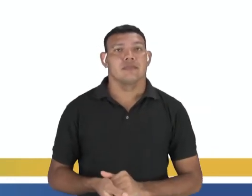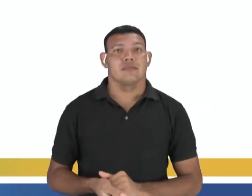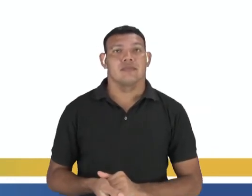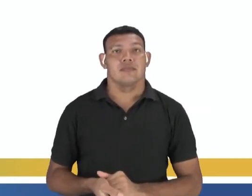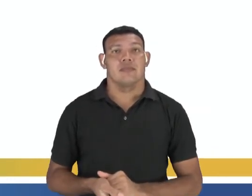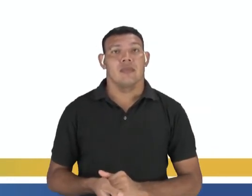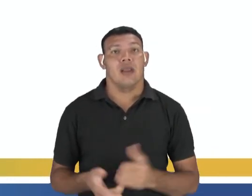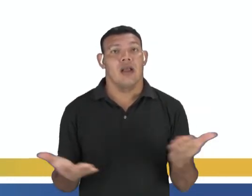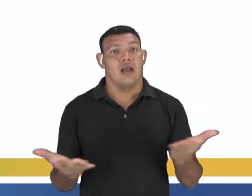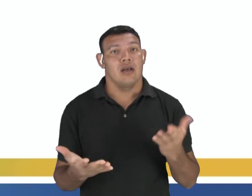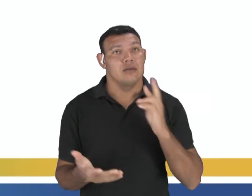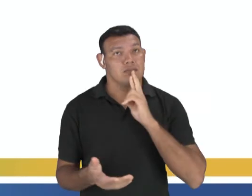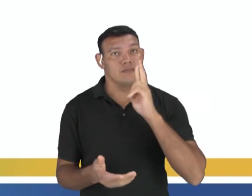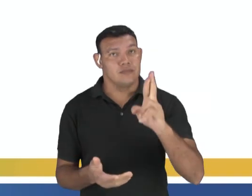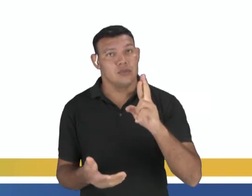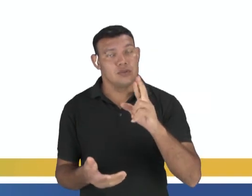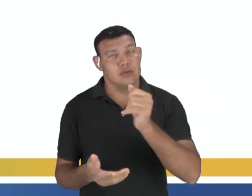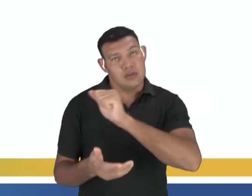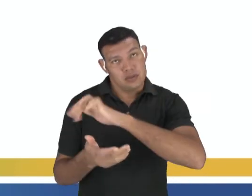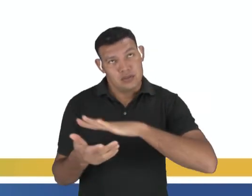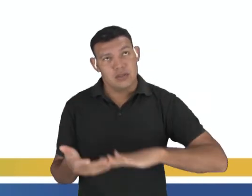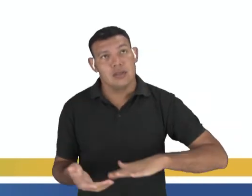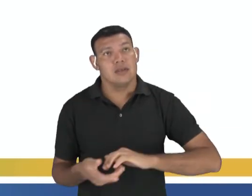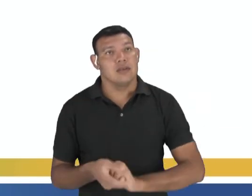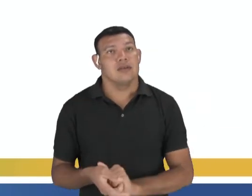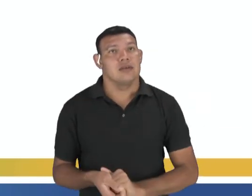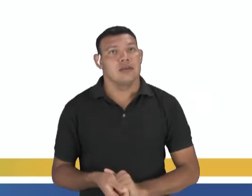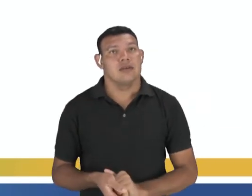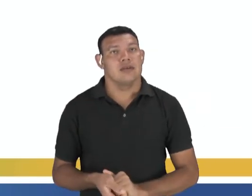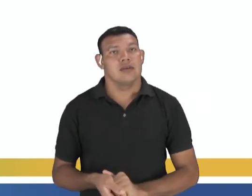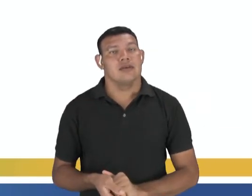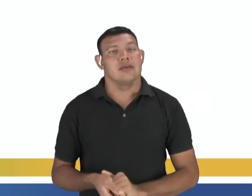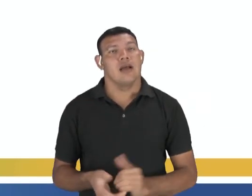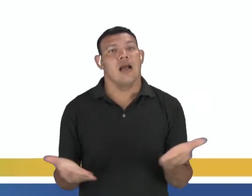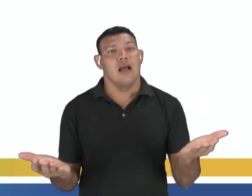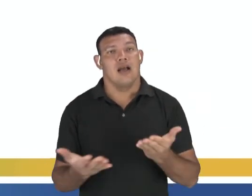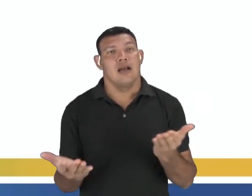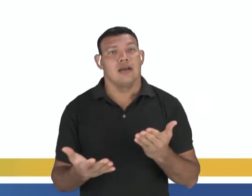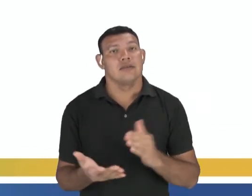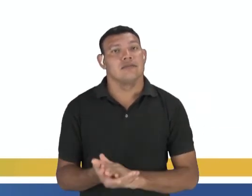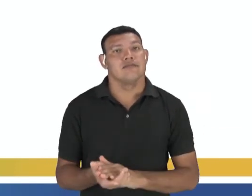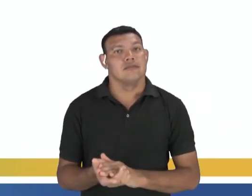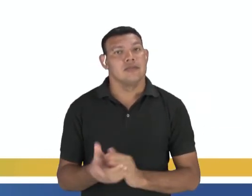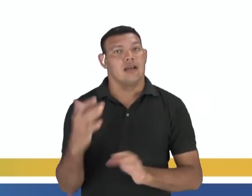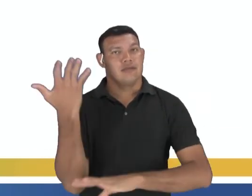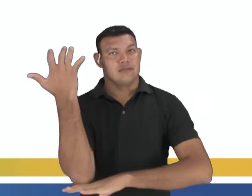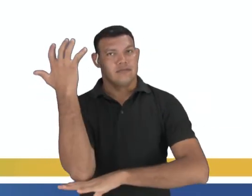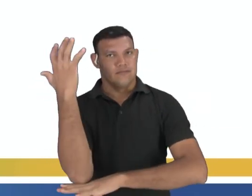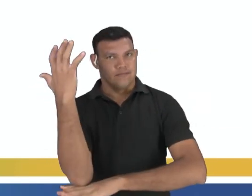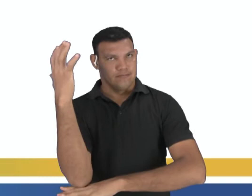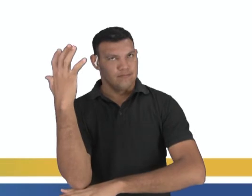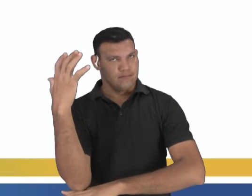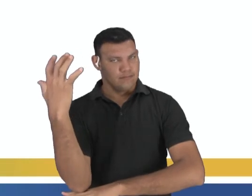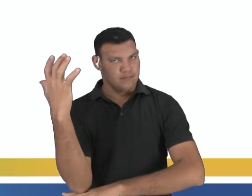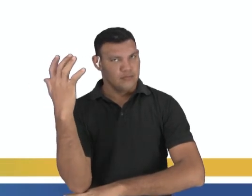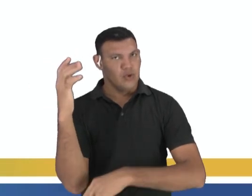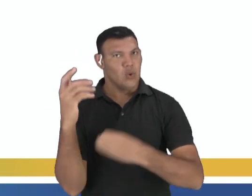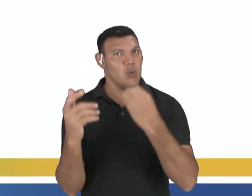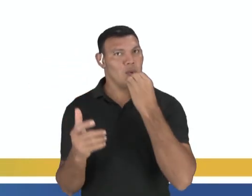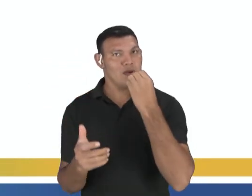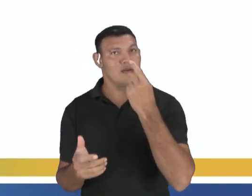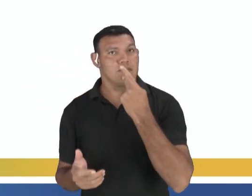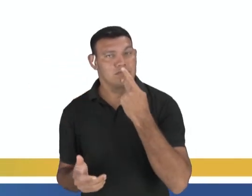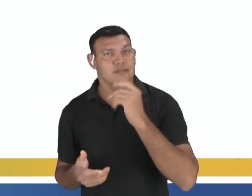nosso problema, a gente vai montar a chamada árvore de probabilidades. A gente vai adotar o K